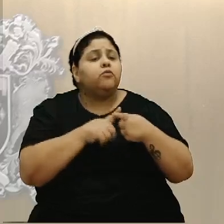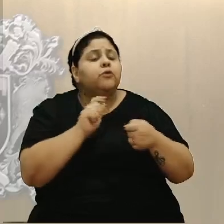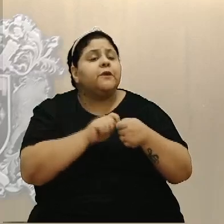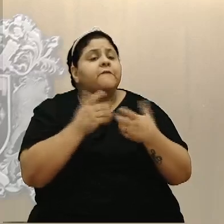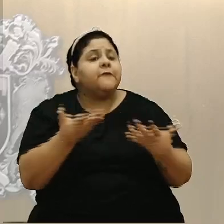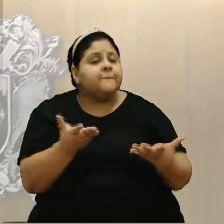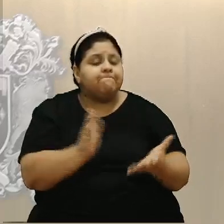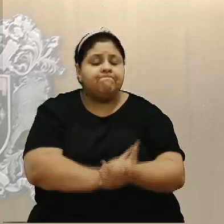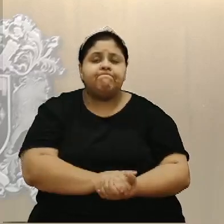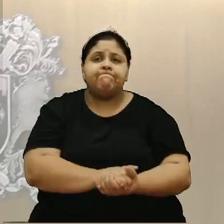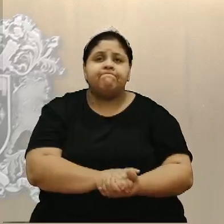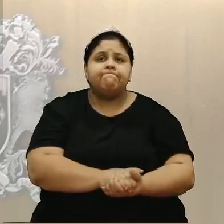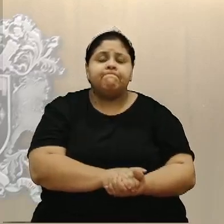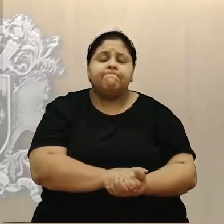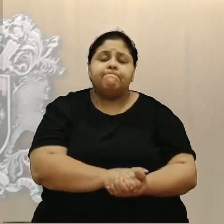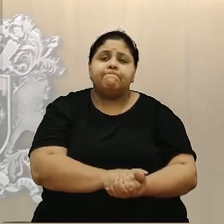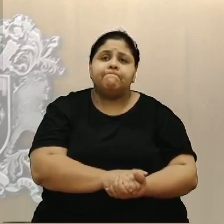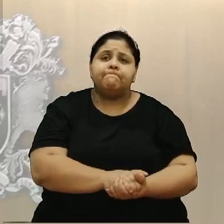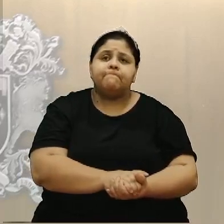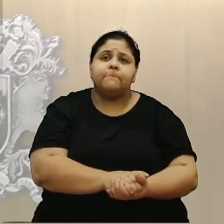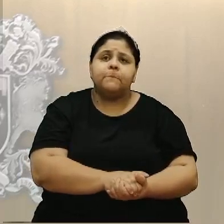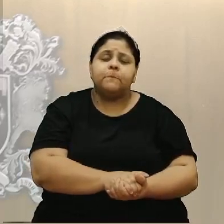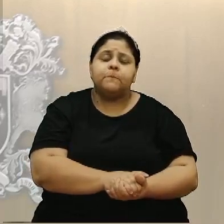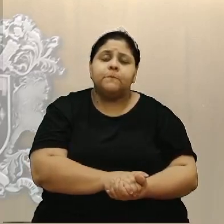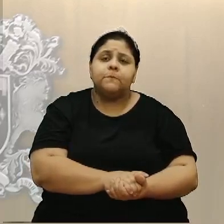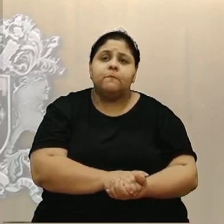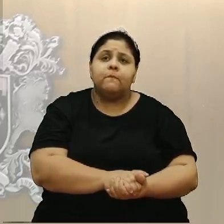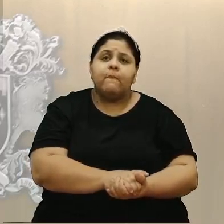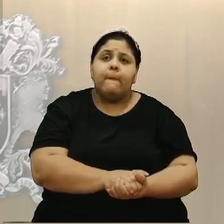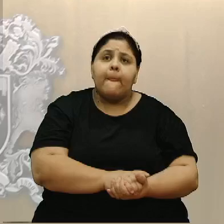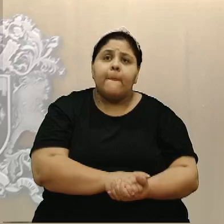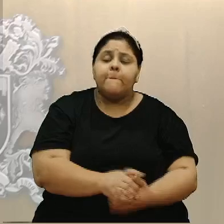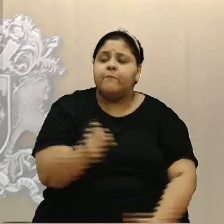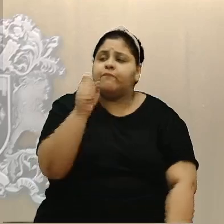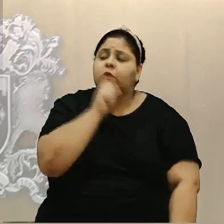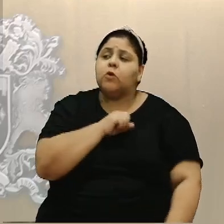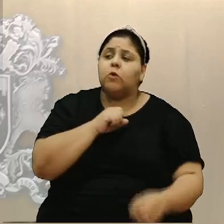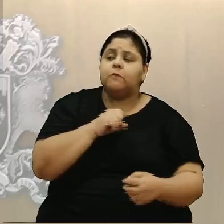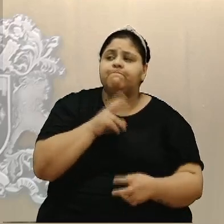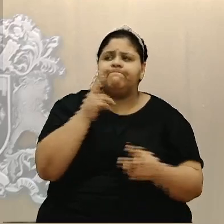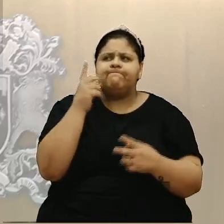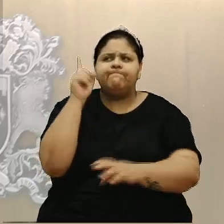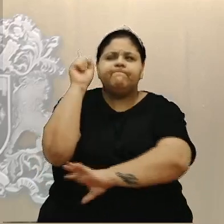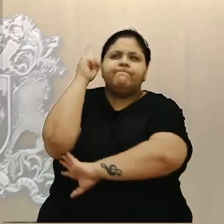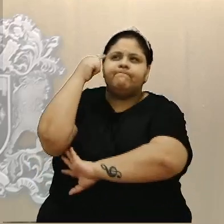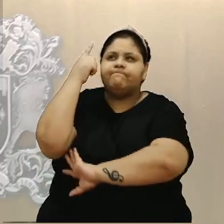fizestes isto com eles. E aquele senhor olhou,